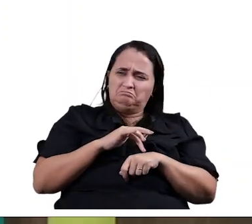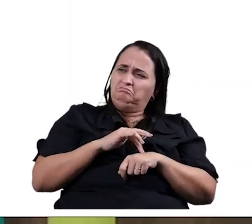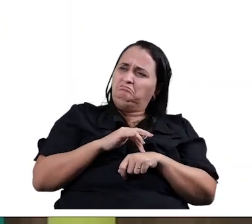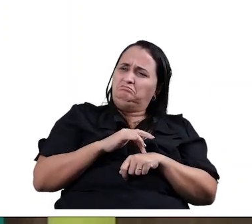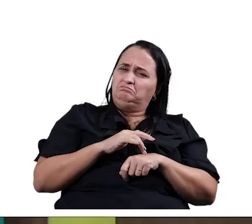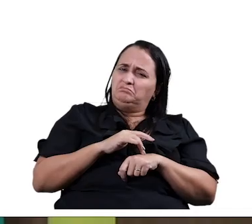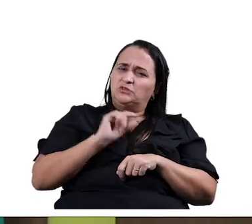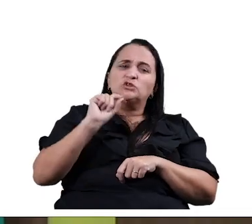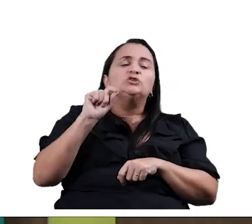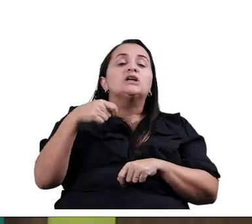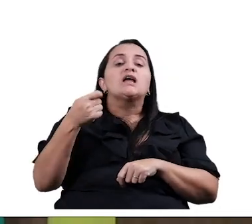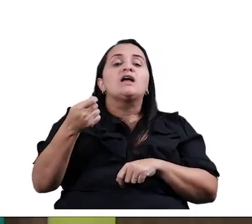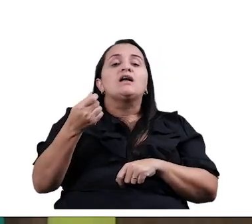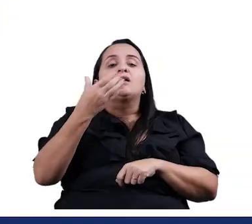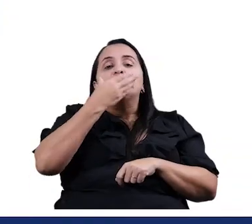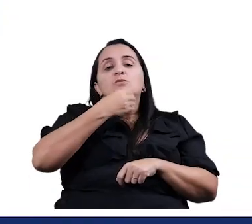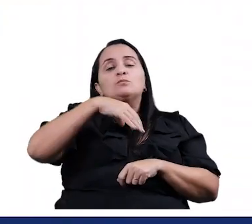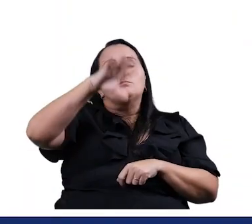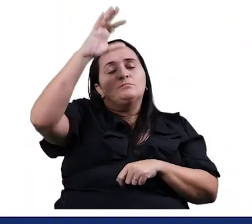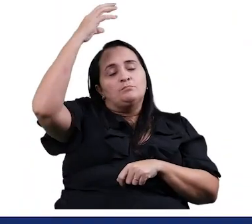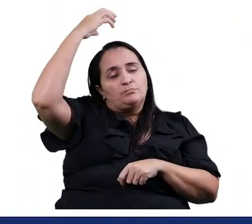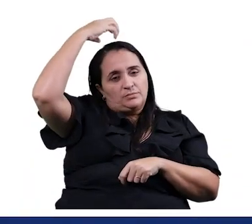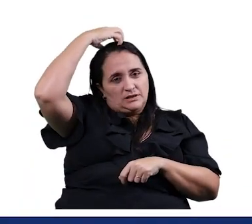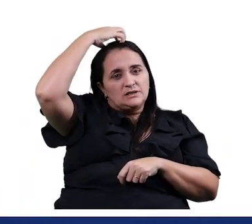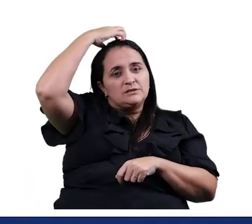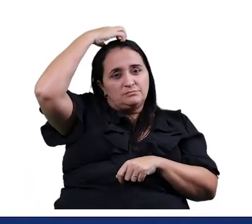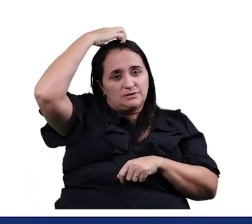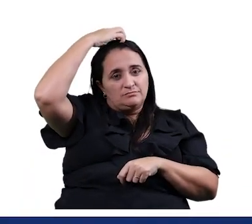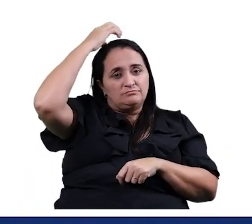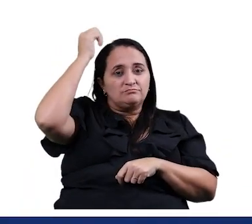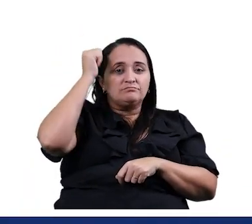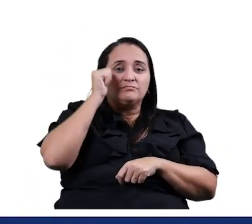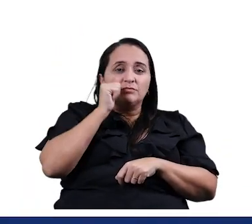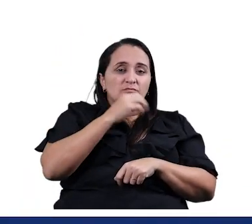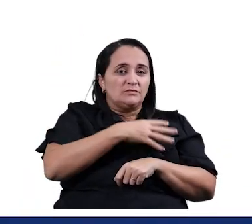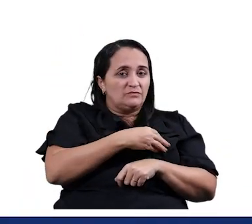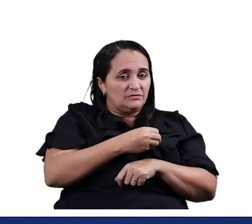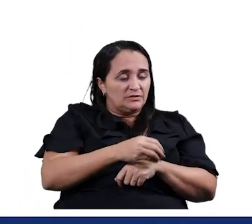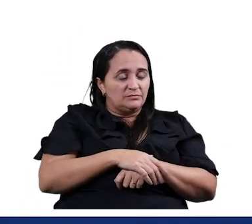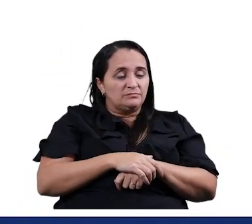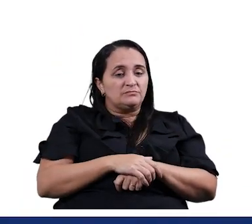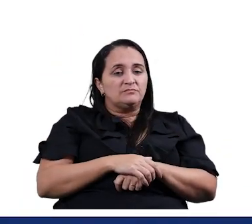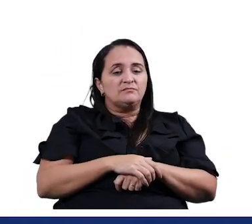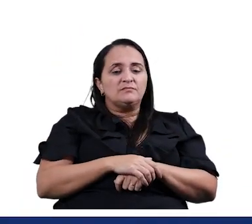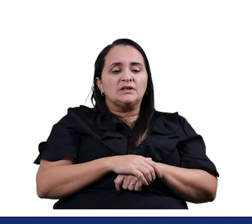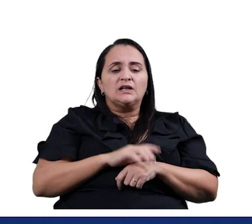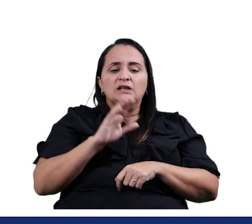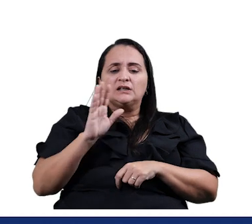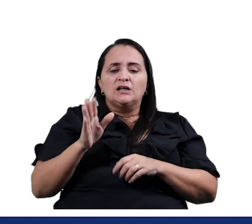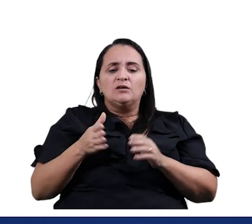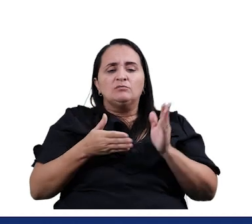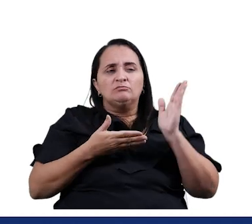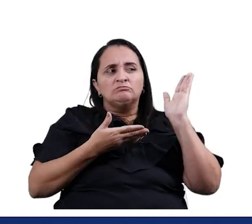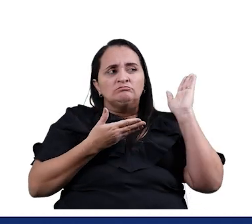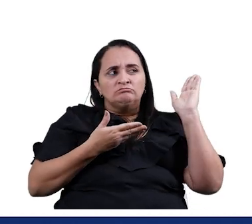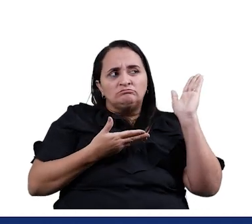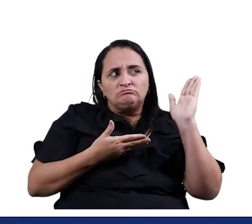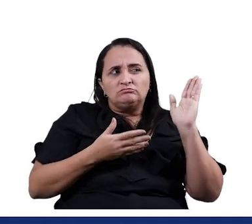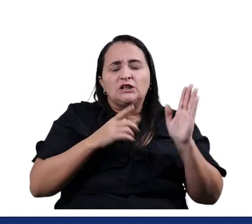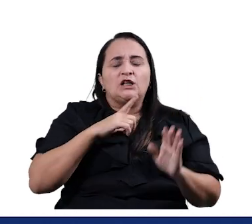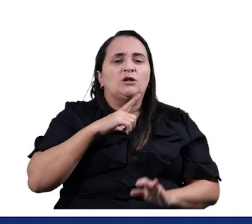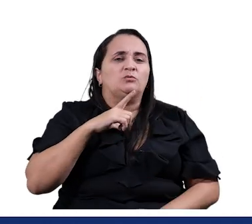príncipe. Beleza? E para finalizar, esses 3 exemplos eu tirei dos músicos de